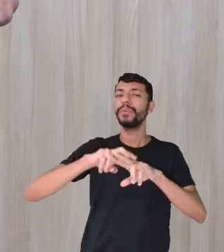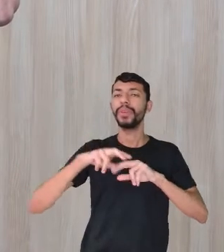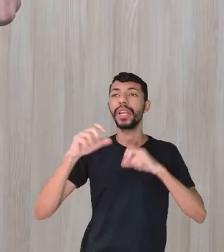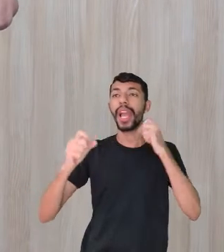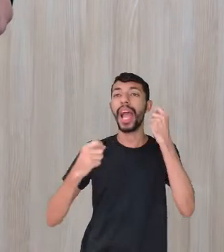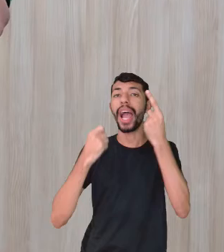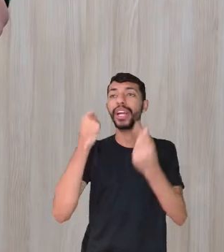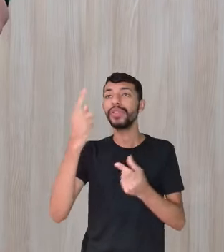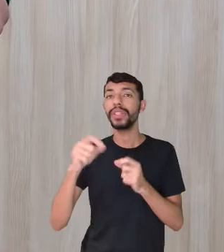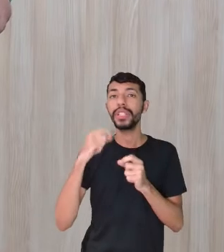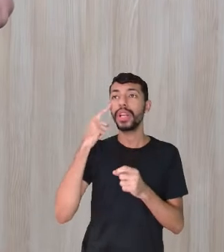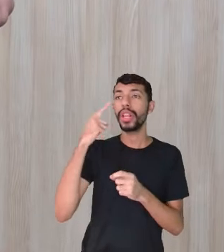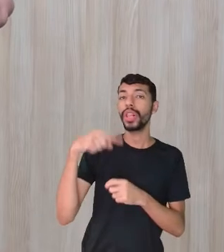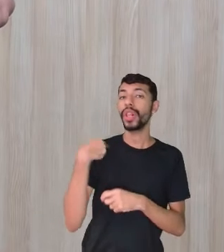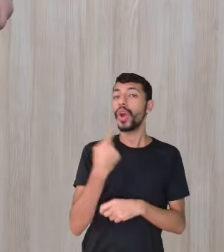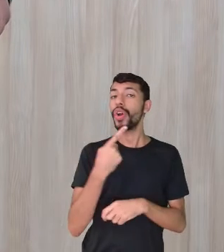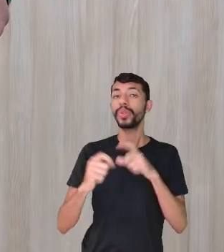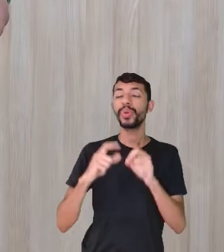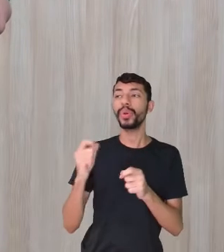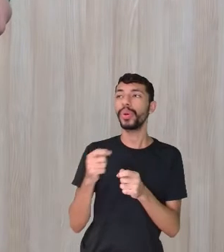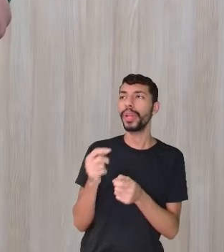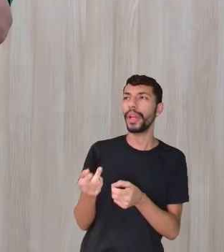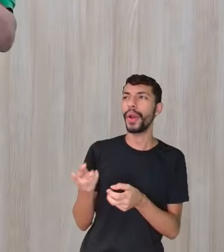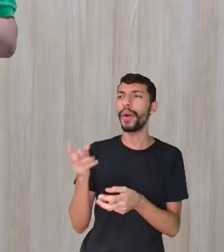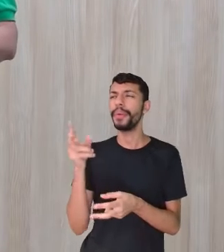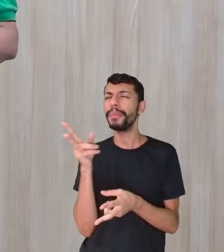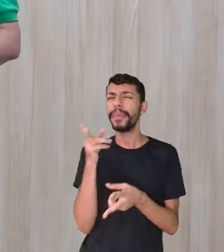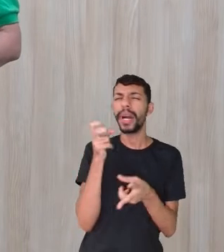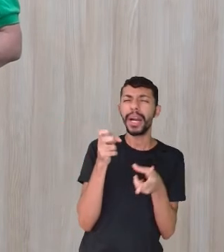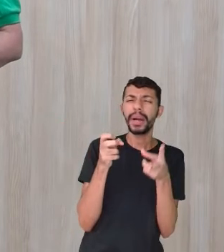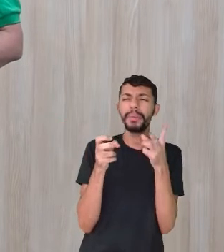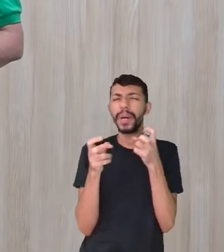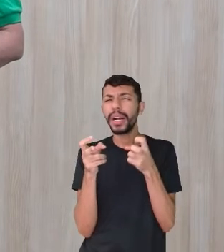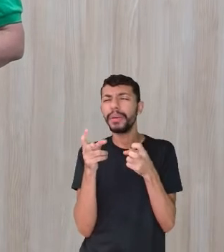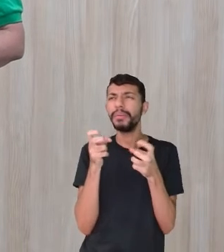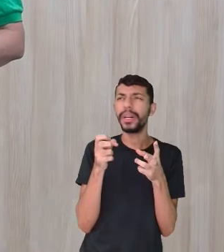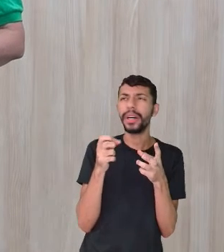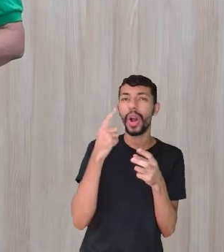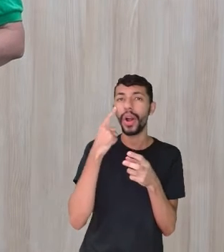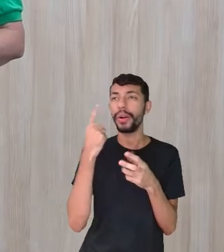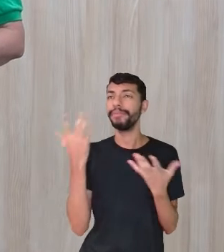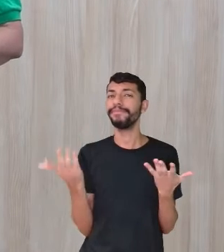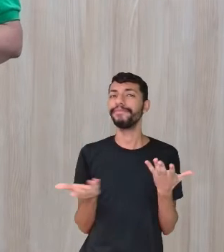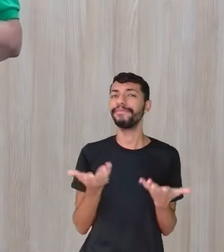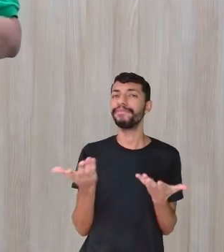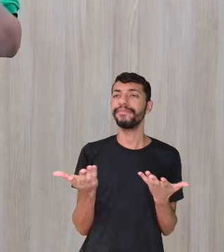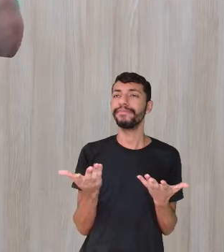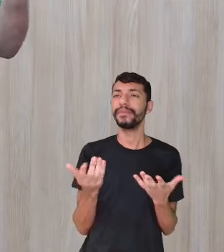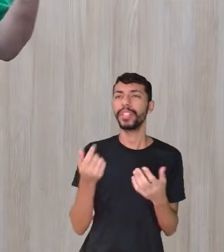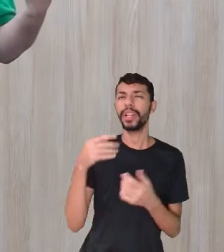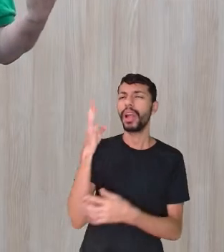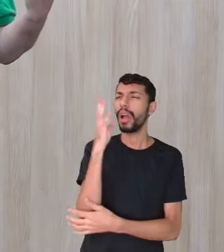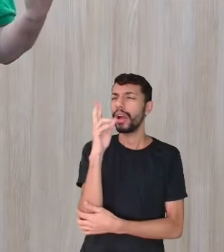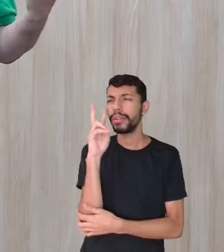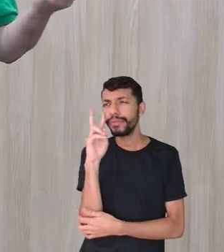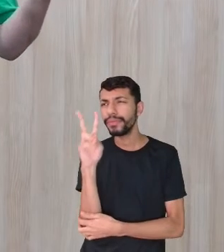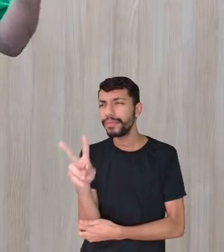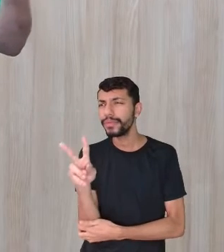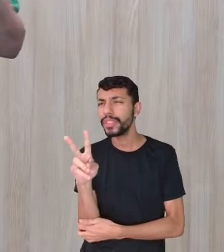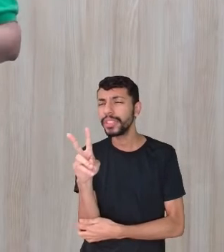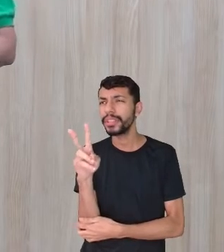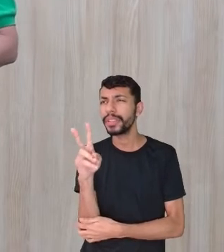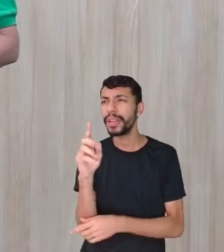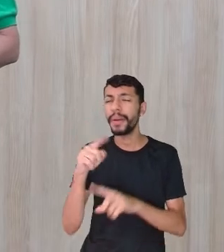não é? Escuta, ouvir, escutar é a mesma coisa. O que é que vocês acham? Às vezes assistimos, mas